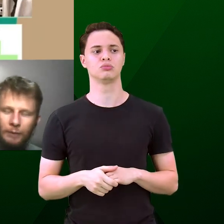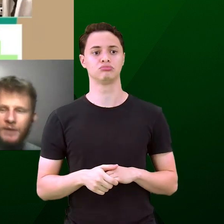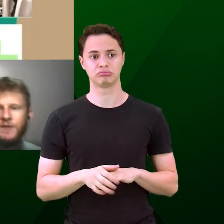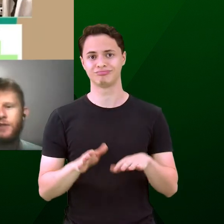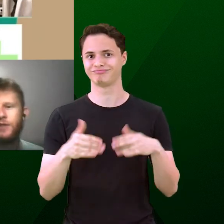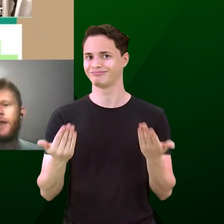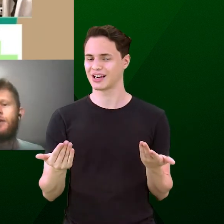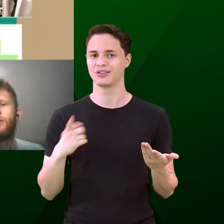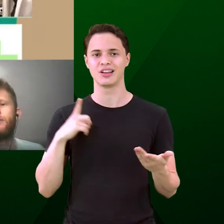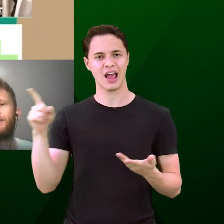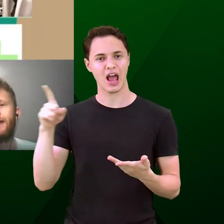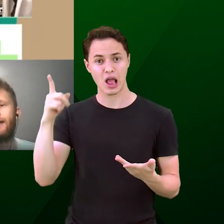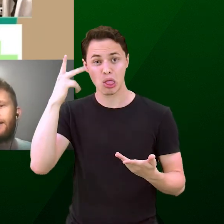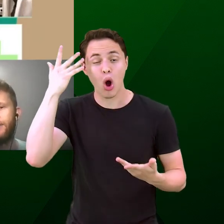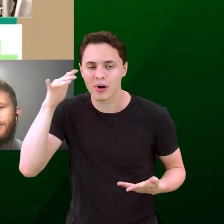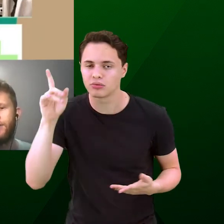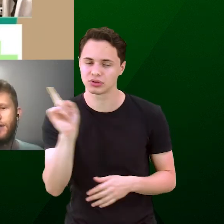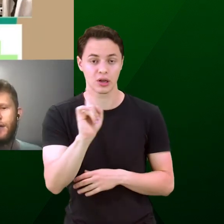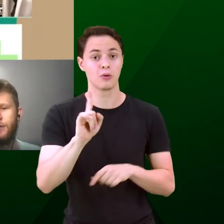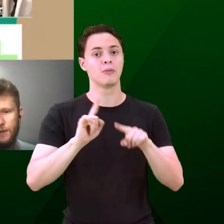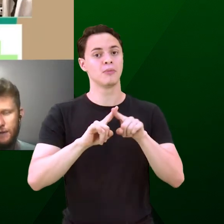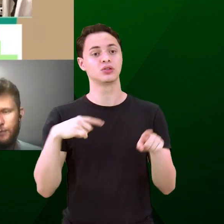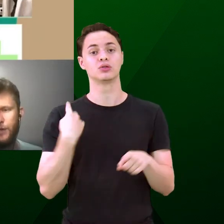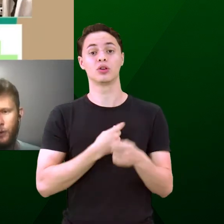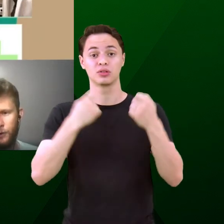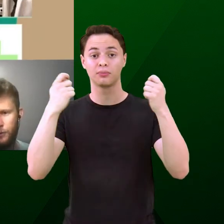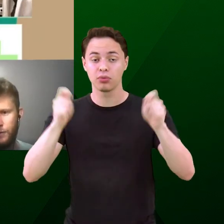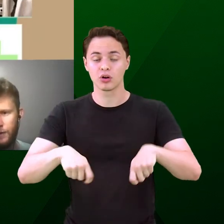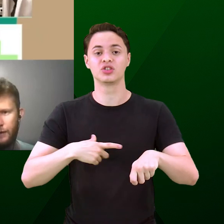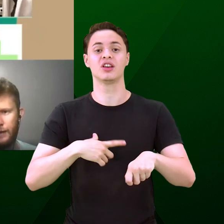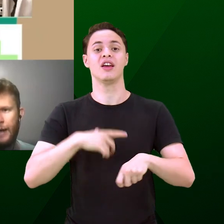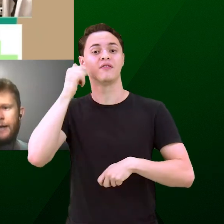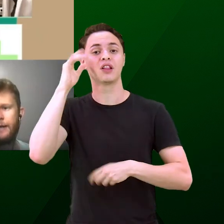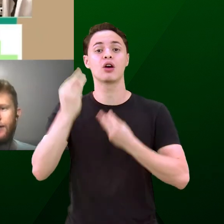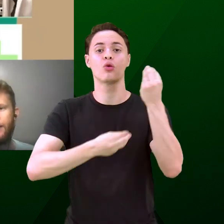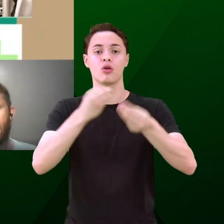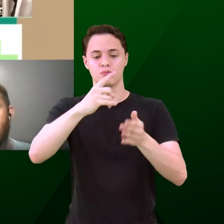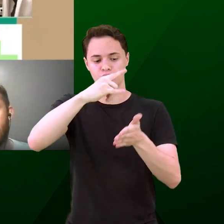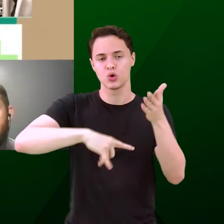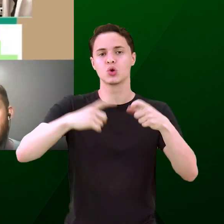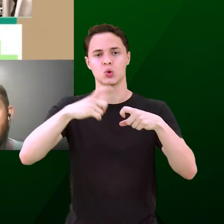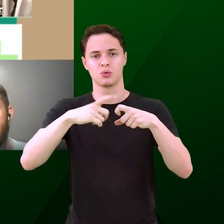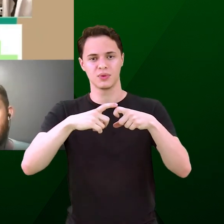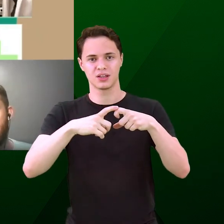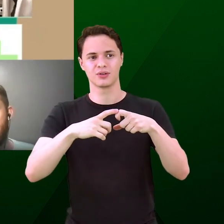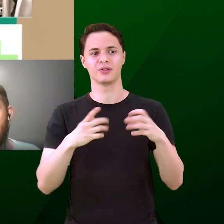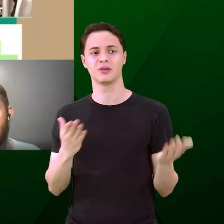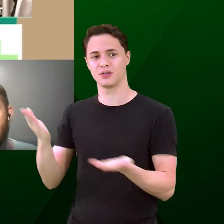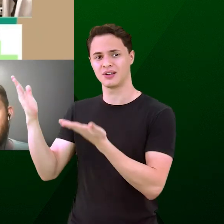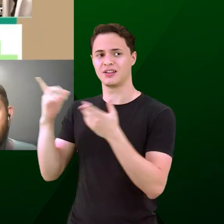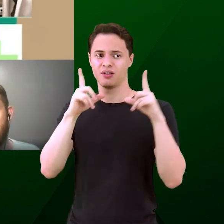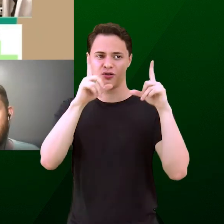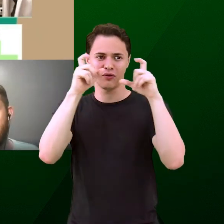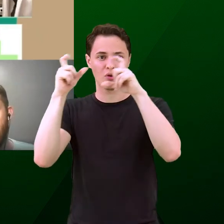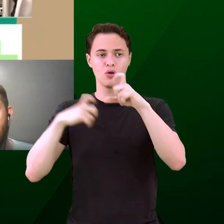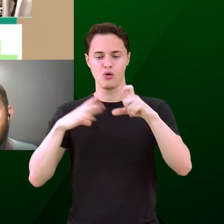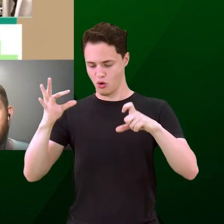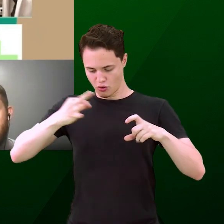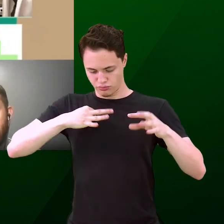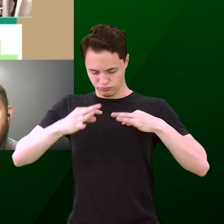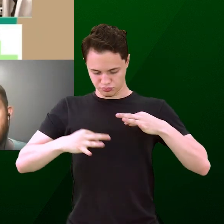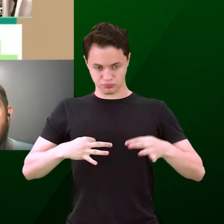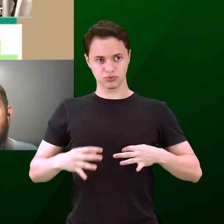corrida. Isso vai acabar pesando. O corredor, ele se hidrata, o ideal é de 20 em 20 minutos, né? Dá uma hidratada ali, toma